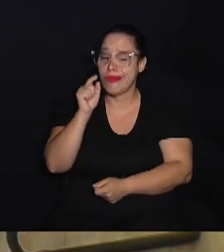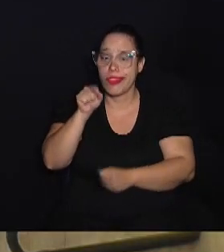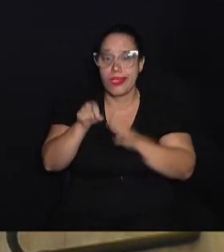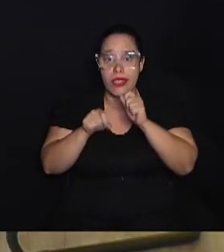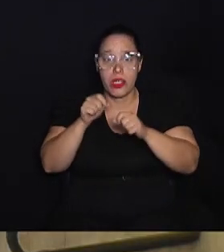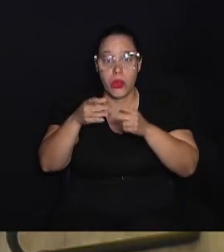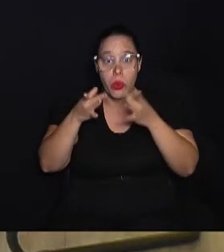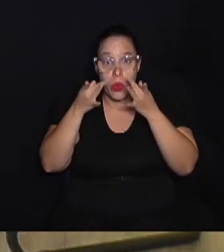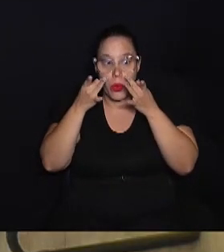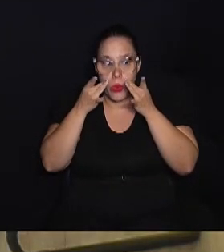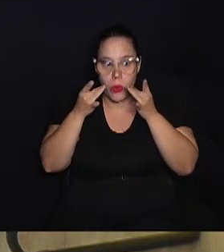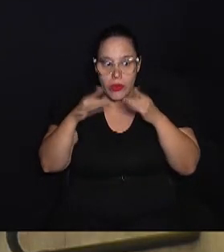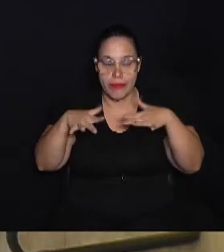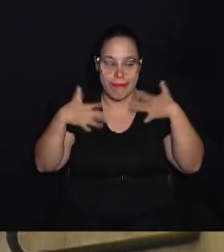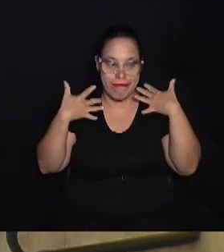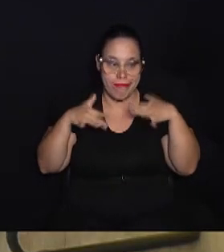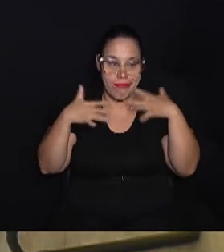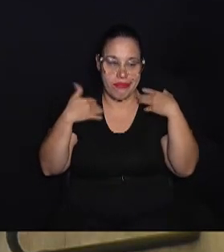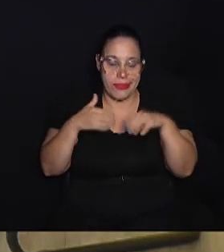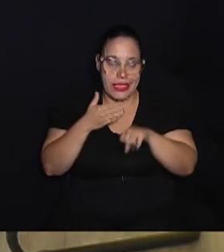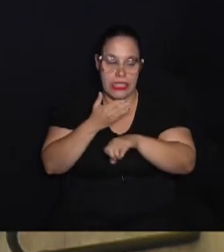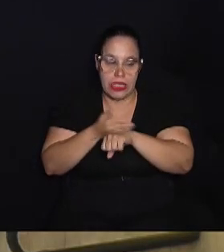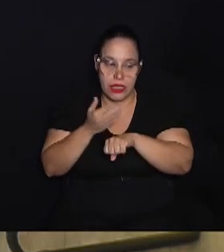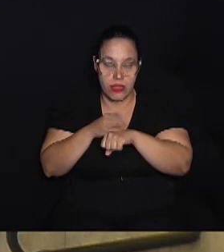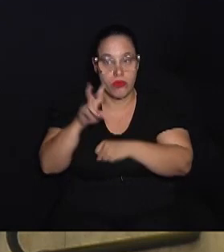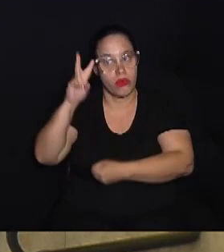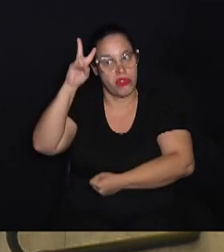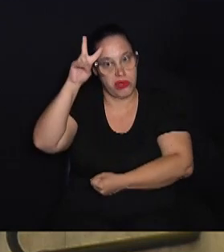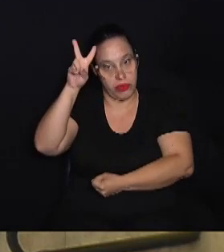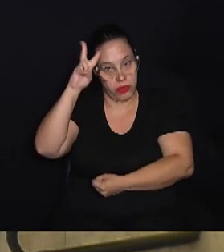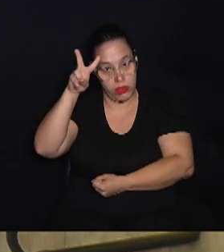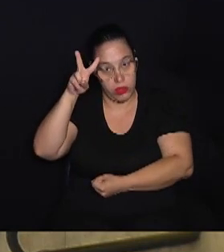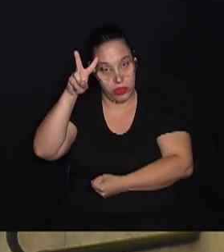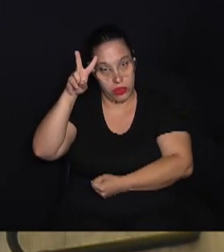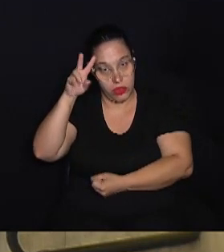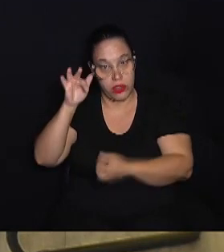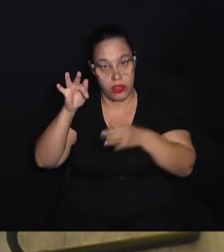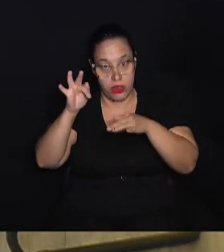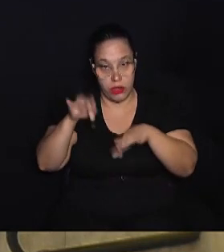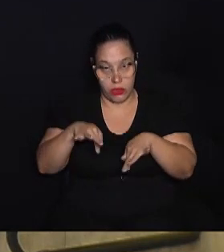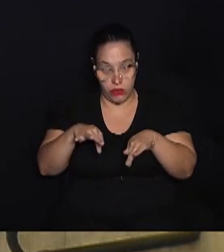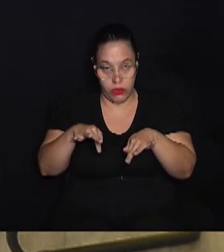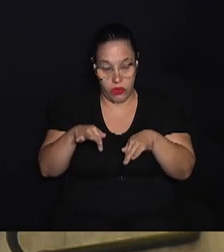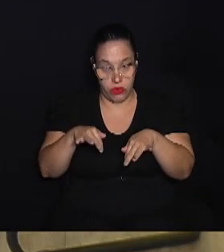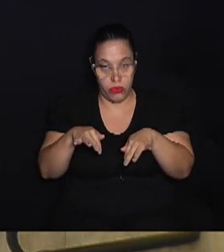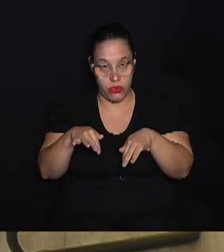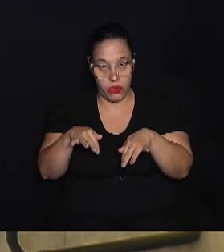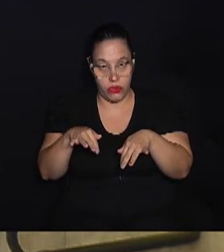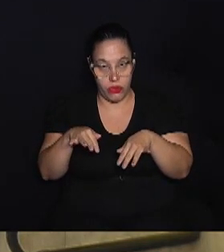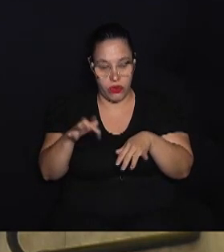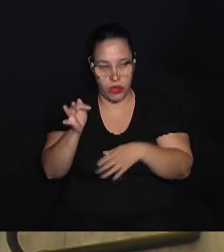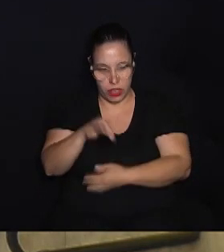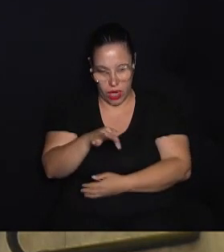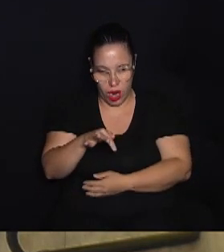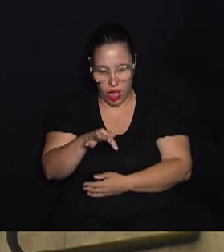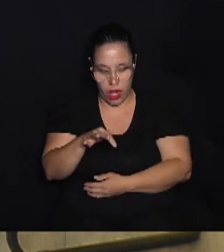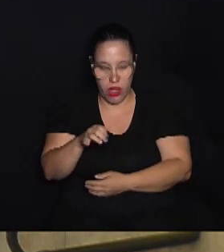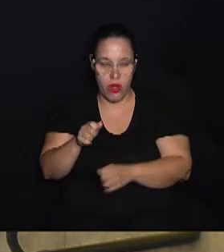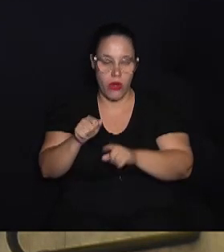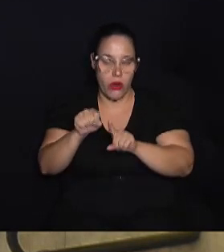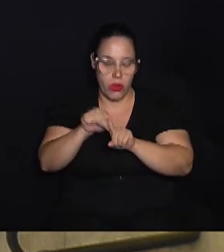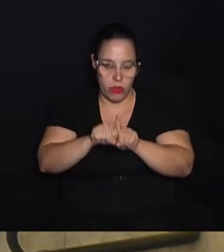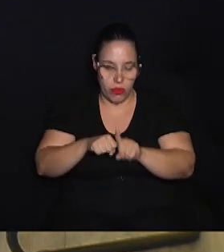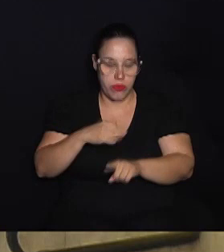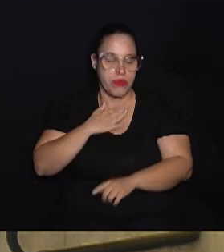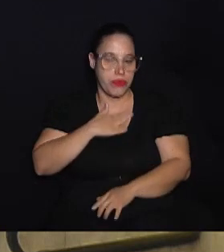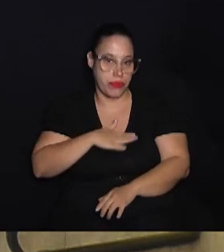bem mais, como se diz, preparado. Inclusive, a gente lembra que no finalzinho de agosto existe uma tratativa,